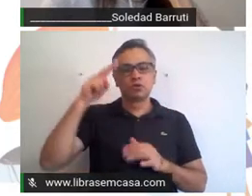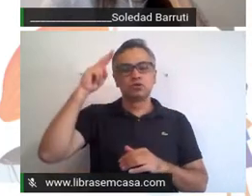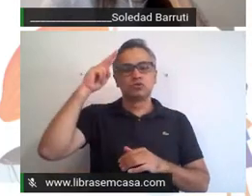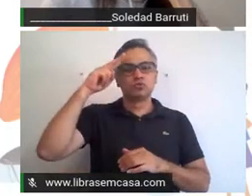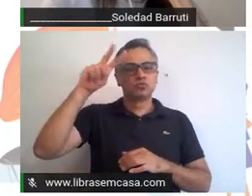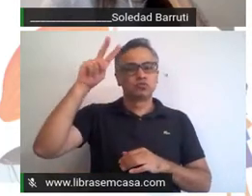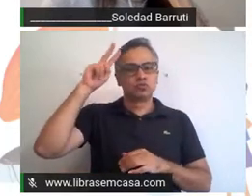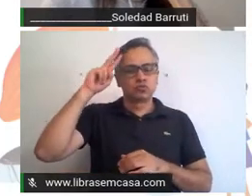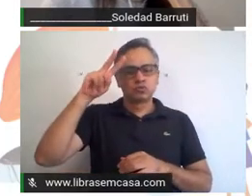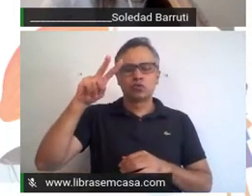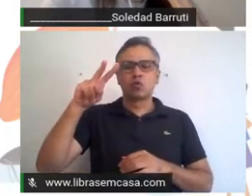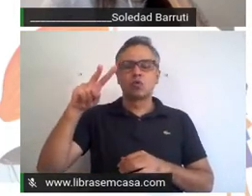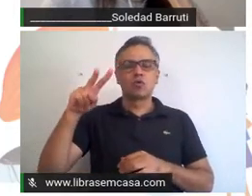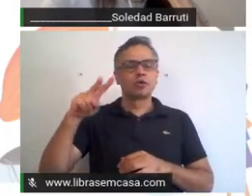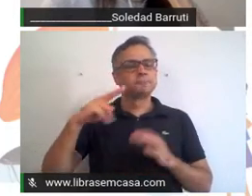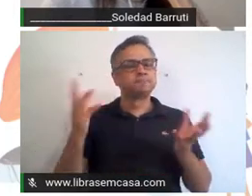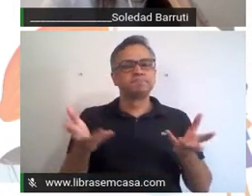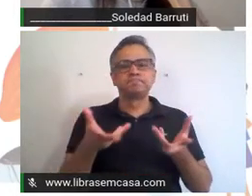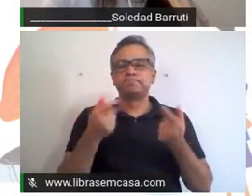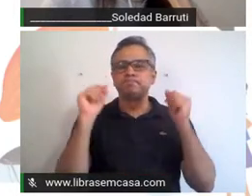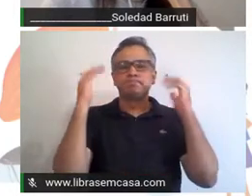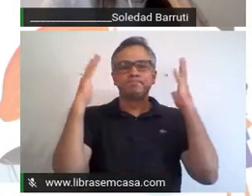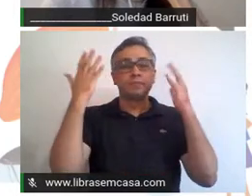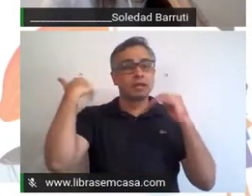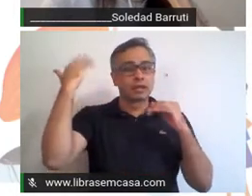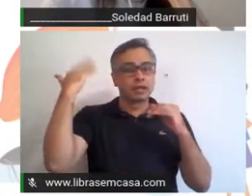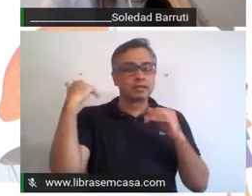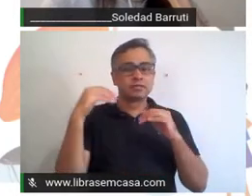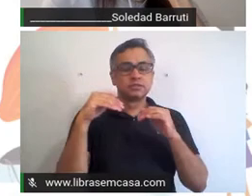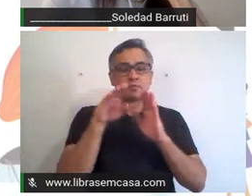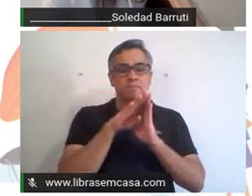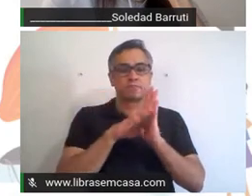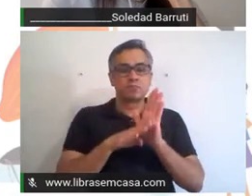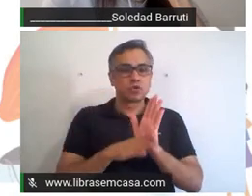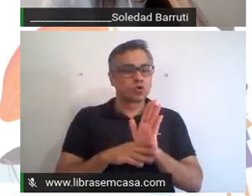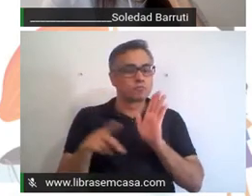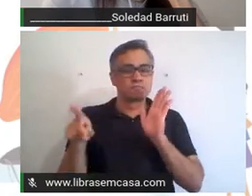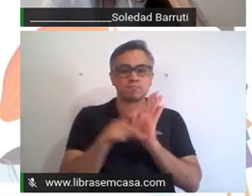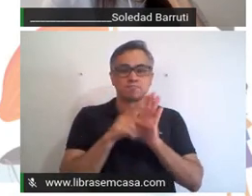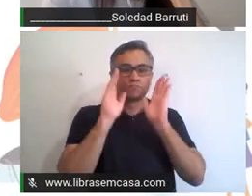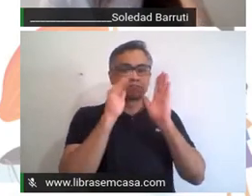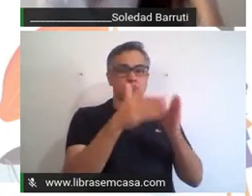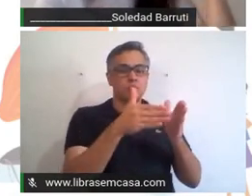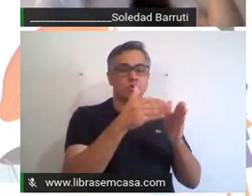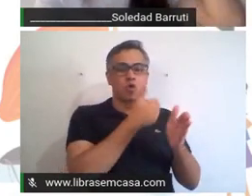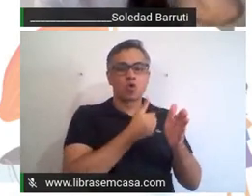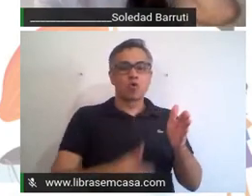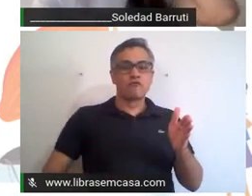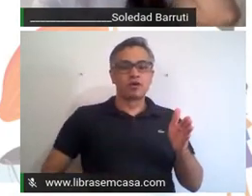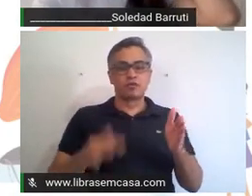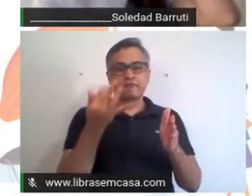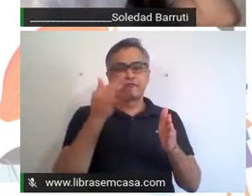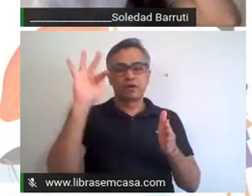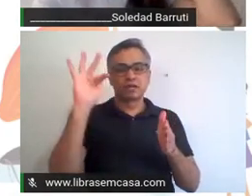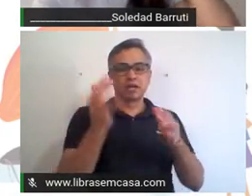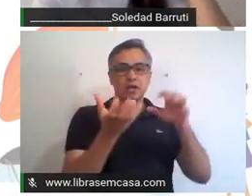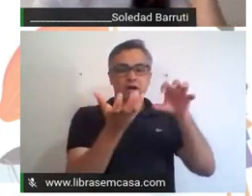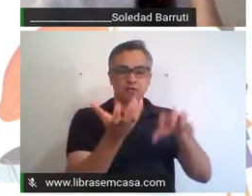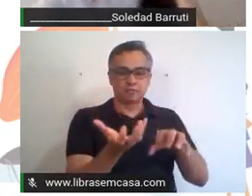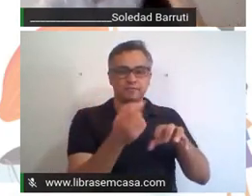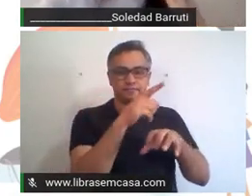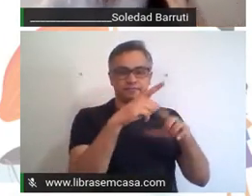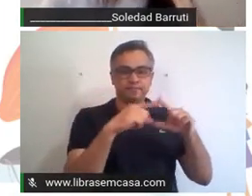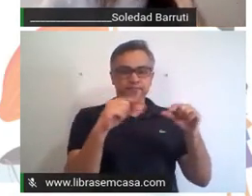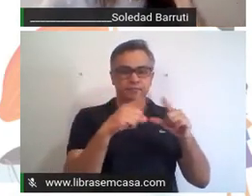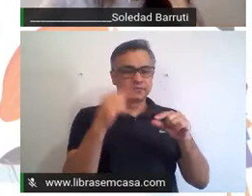virtuosa, vamos dizer assim, de um programa que era todo centralizado no governo federal, em Brasília, na época da ditadura